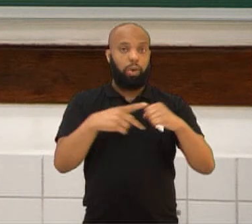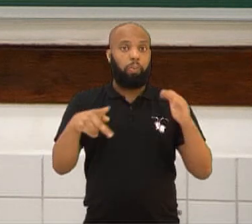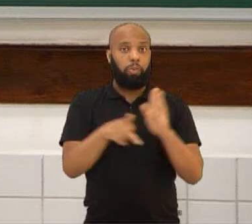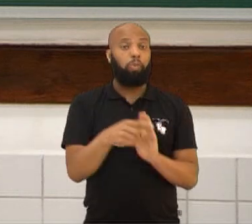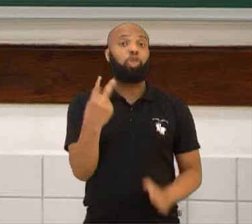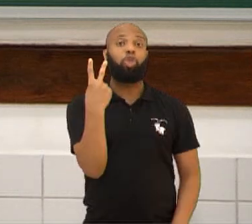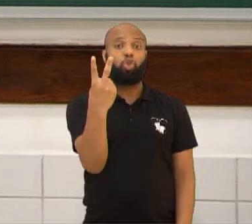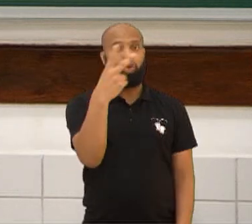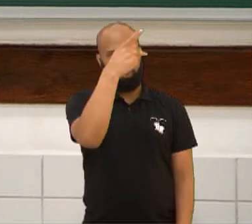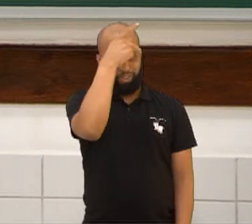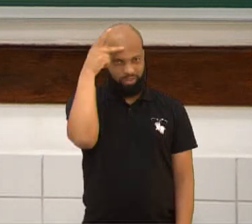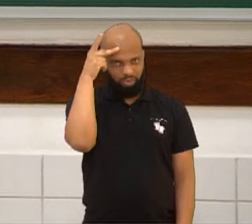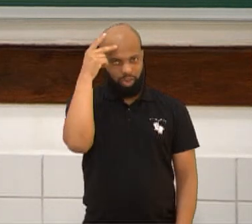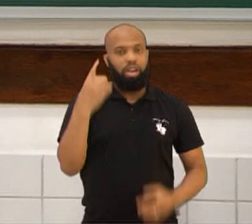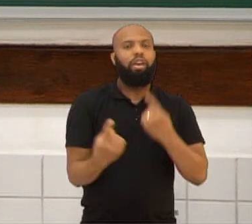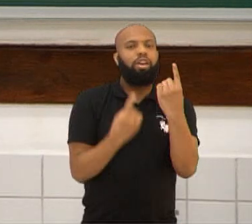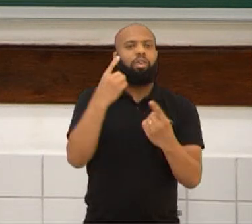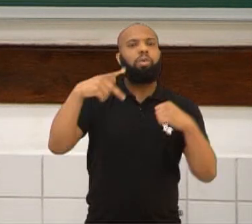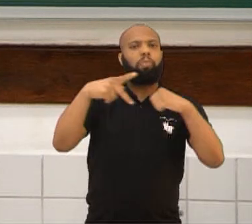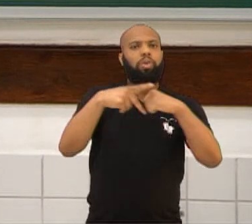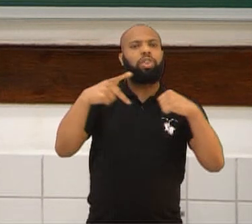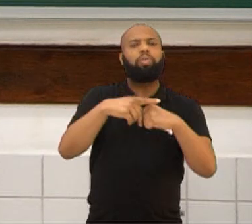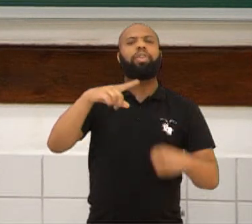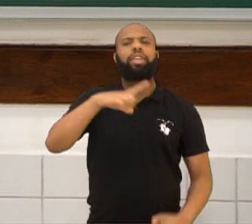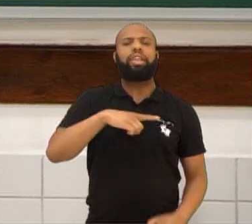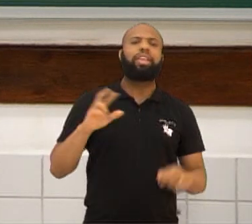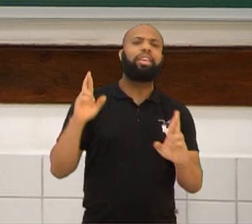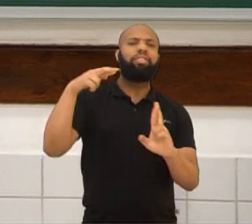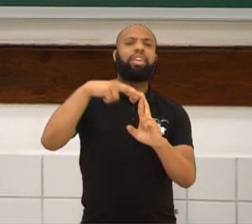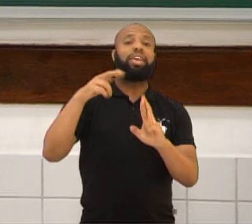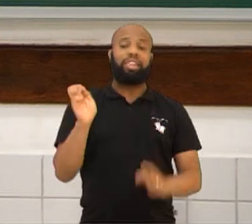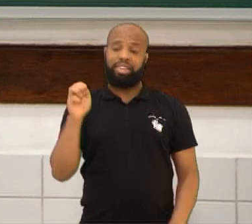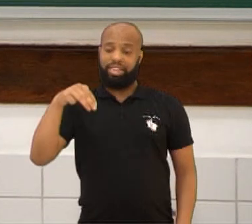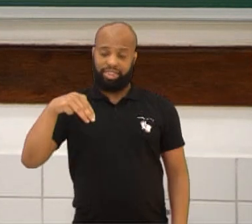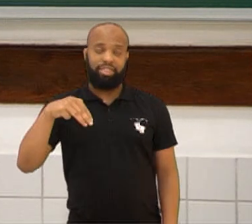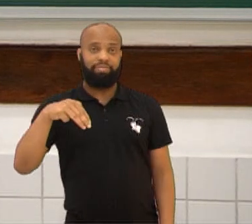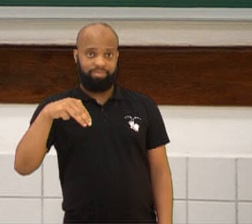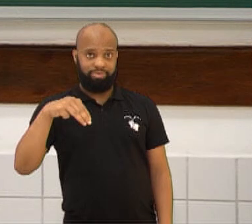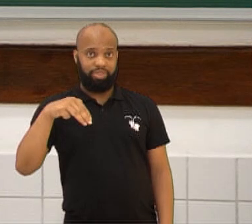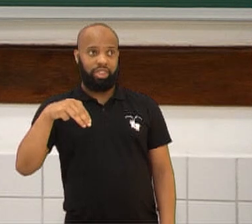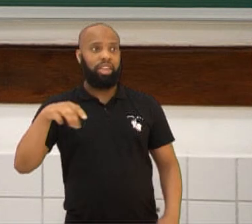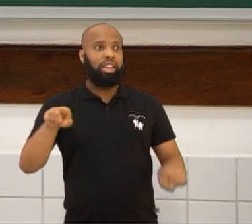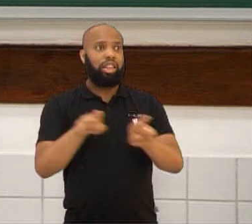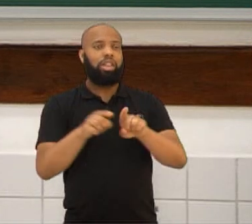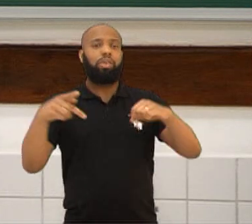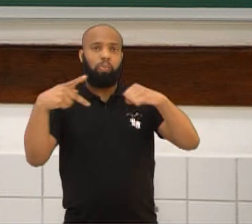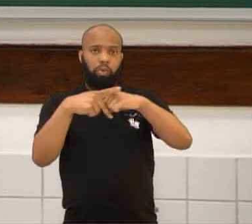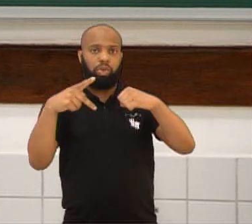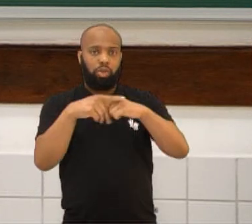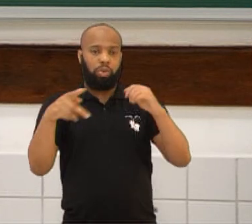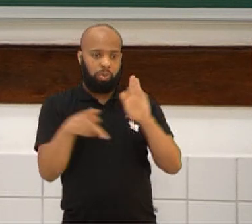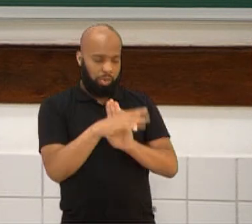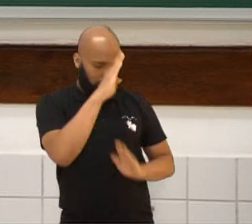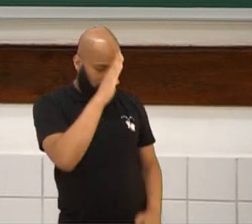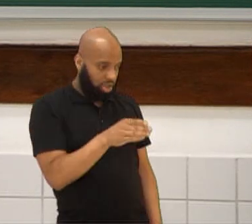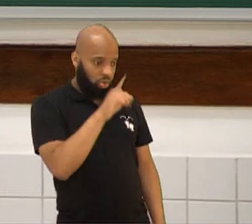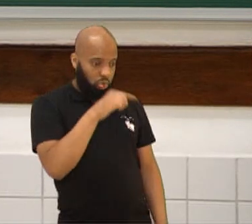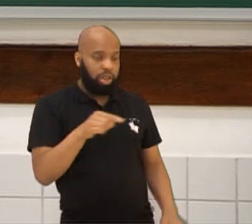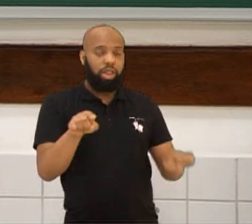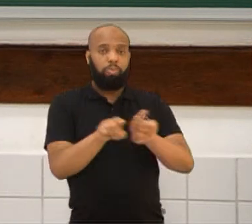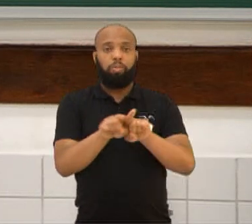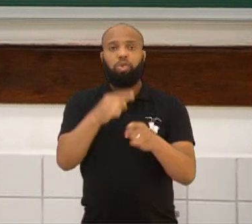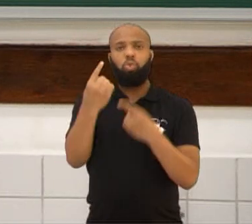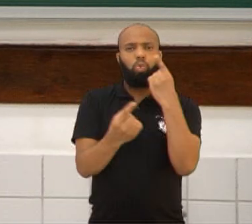reescrito, o pronome que está escrito ali se refere a quem, que pronome, no caso reto, ele é, e a